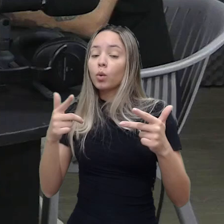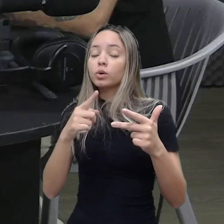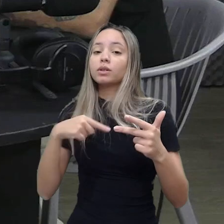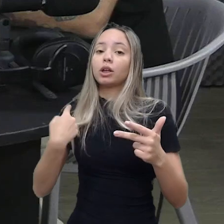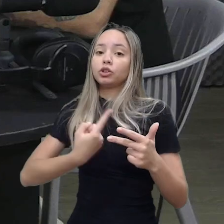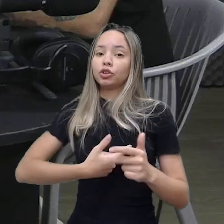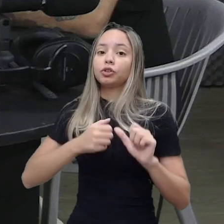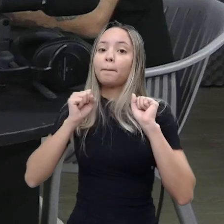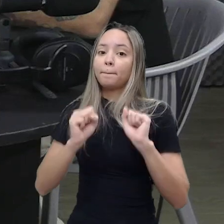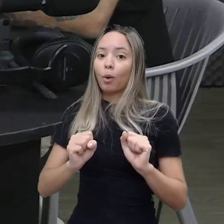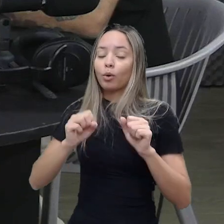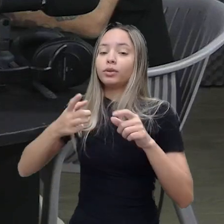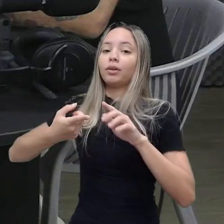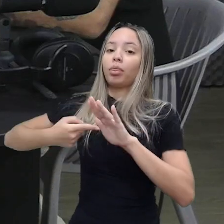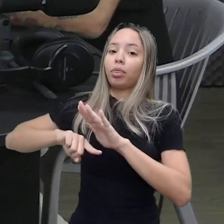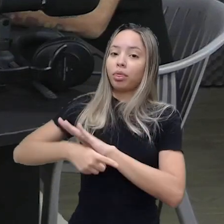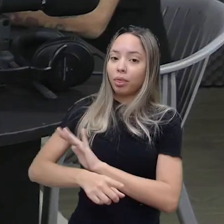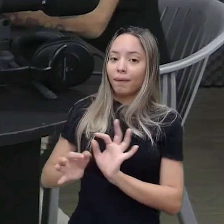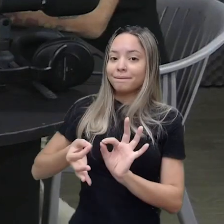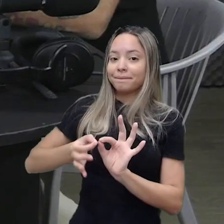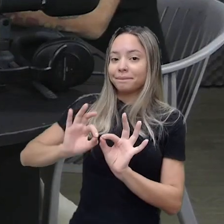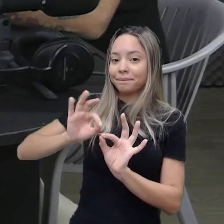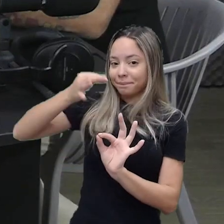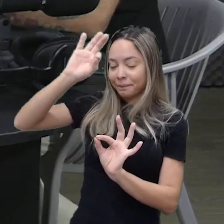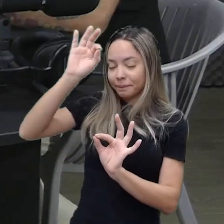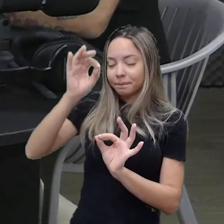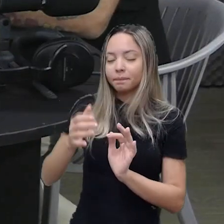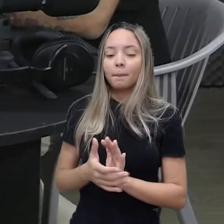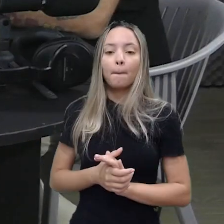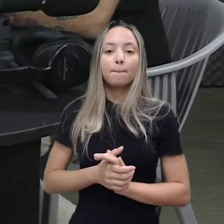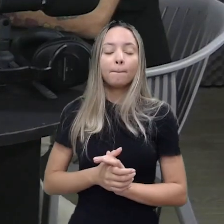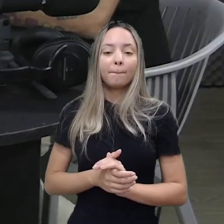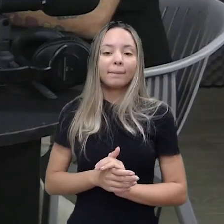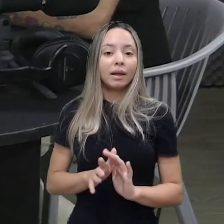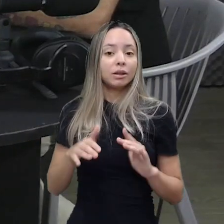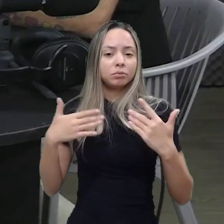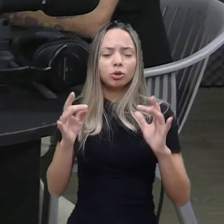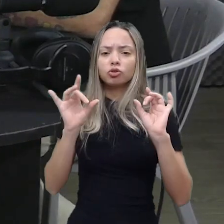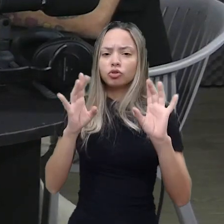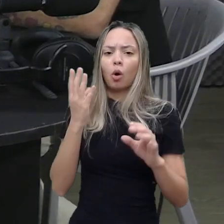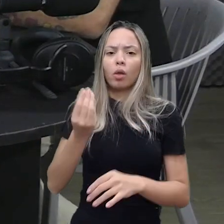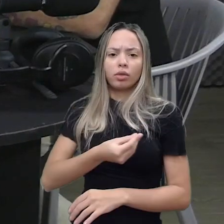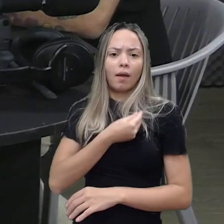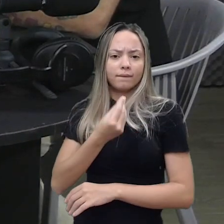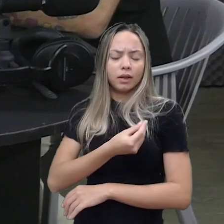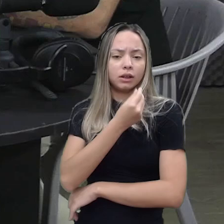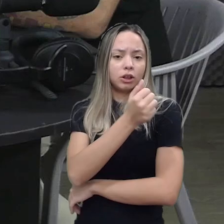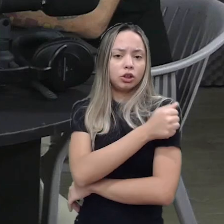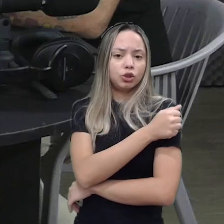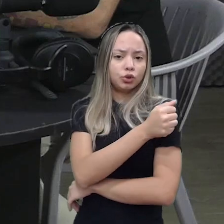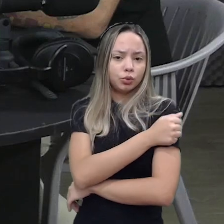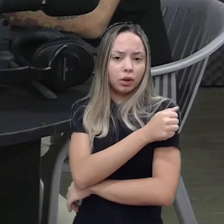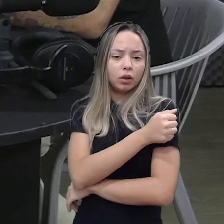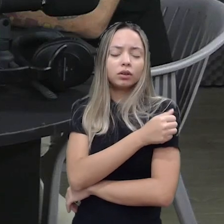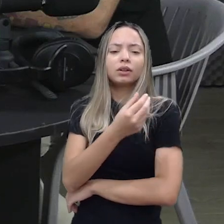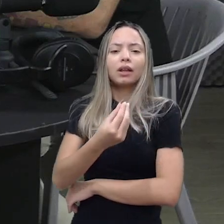bloco seguinte. Claro. Né? Cláudia, não só na vida de estudantes que estão ali